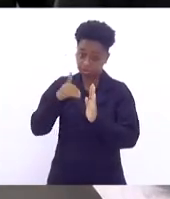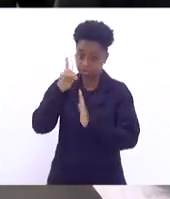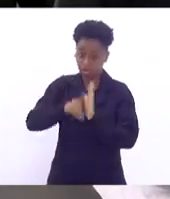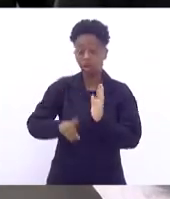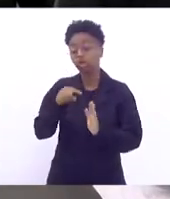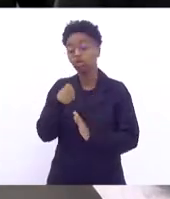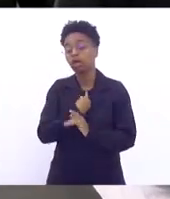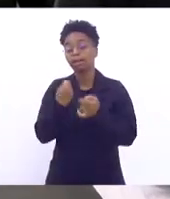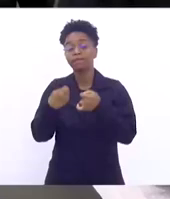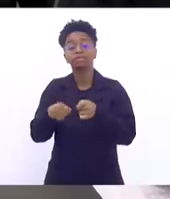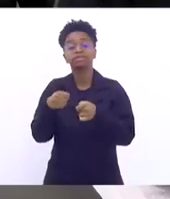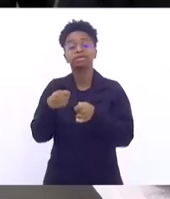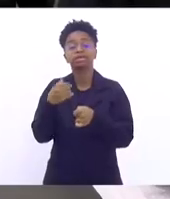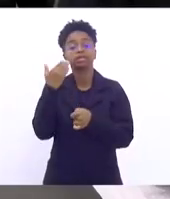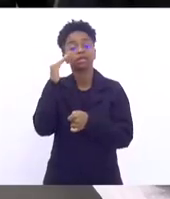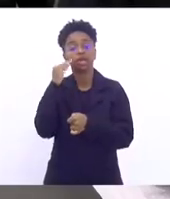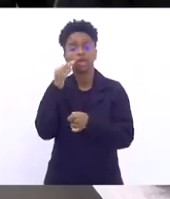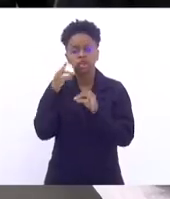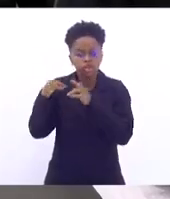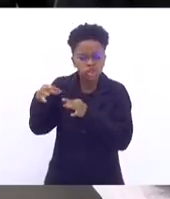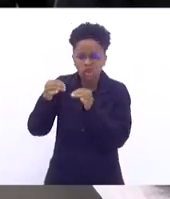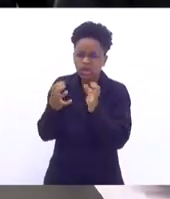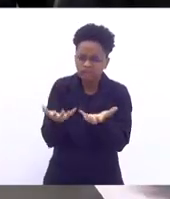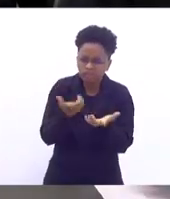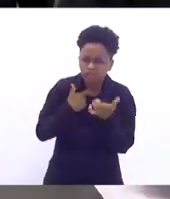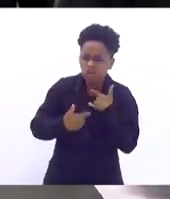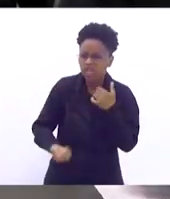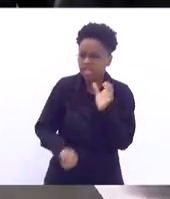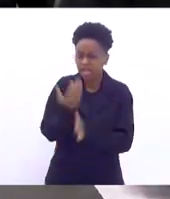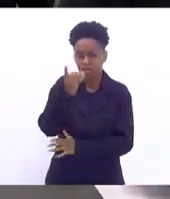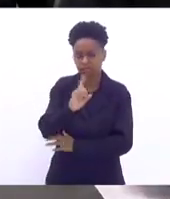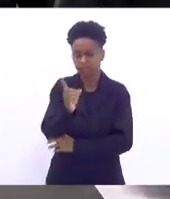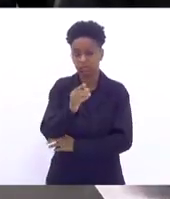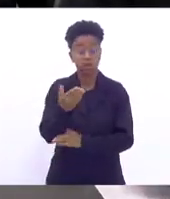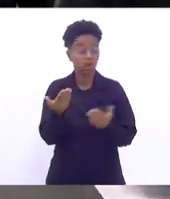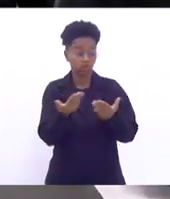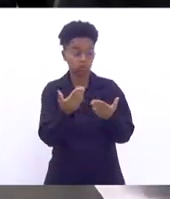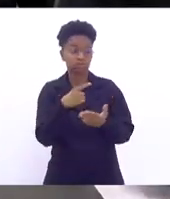vão querer montar frente parlamentar mas mas